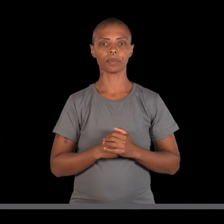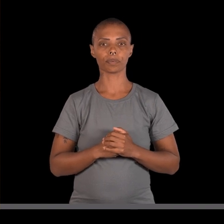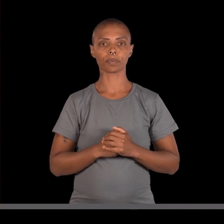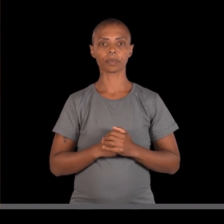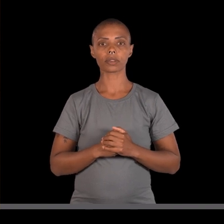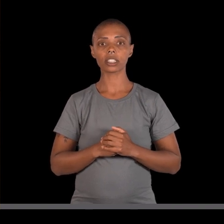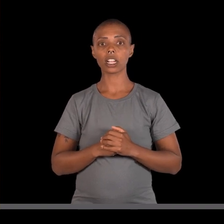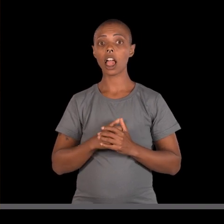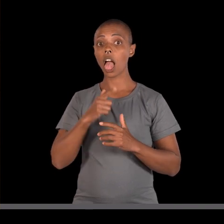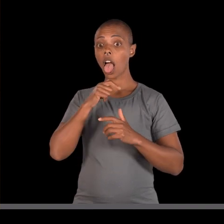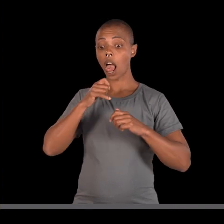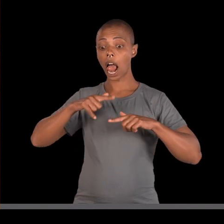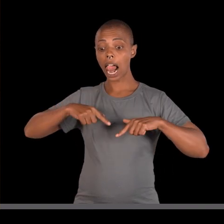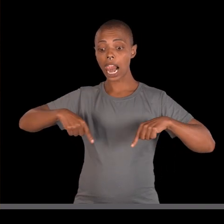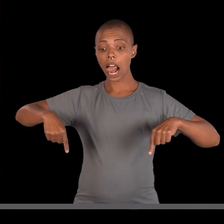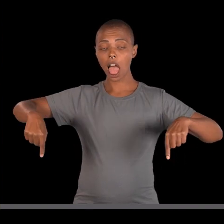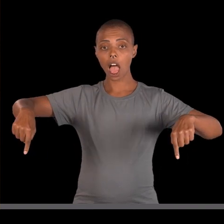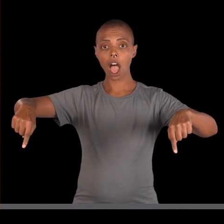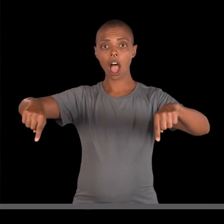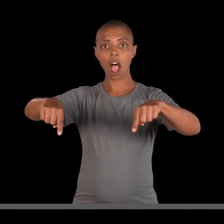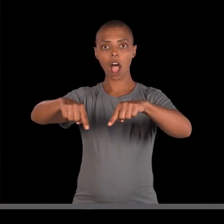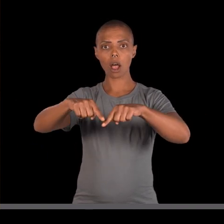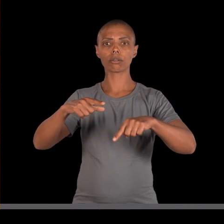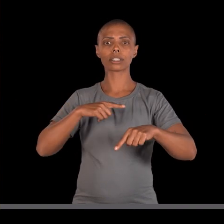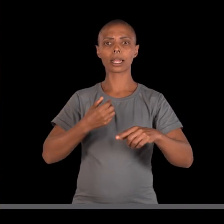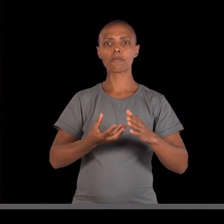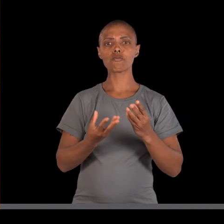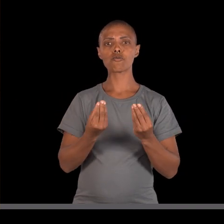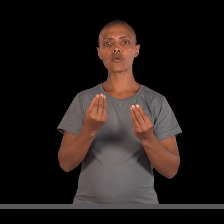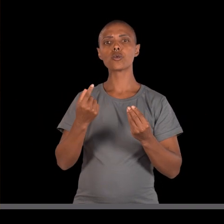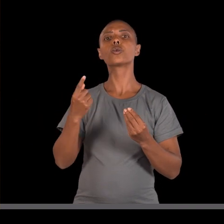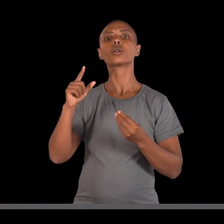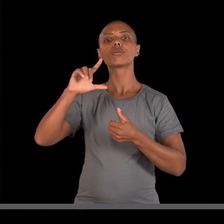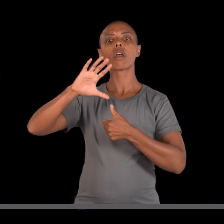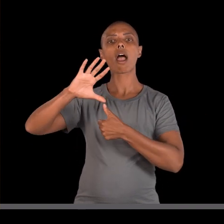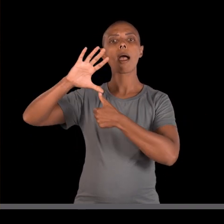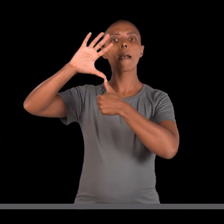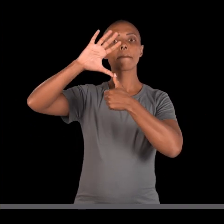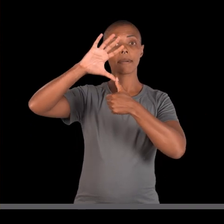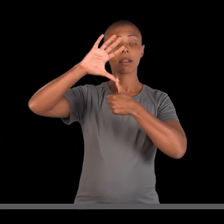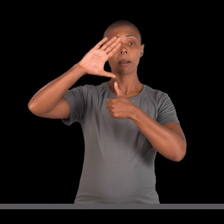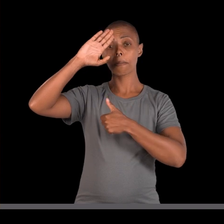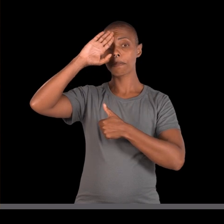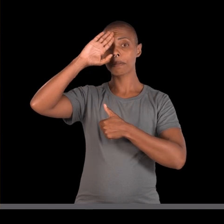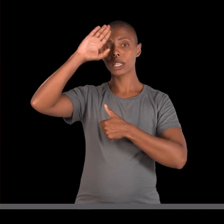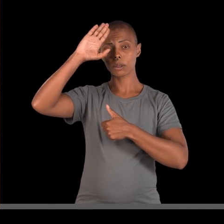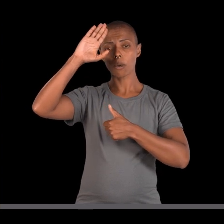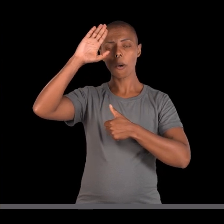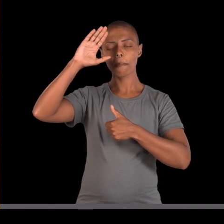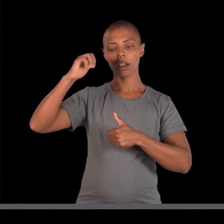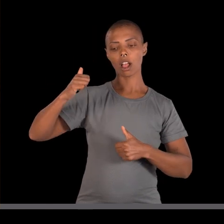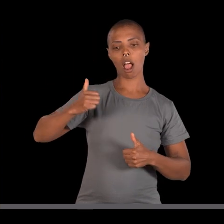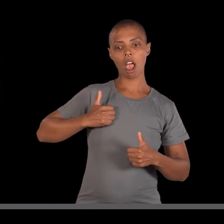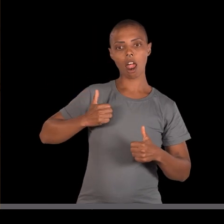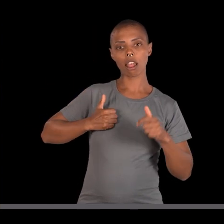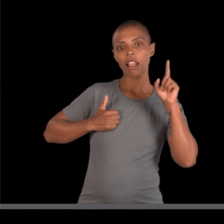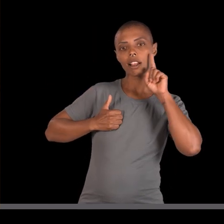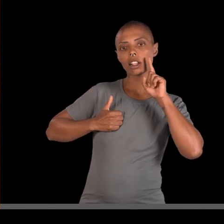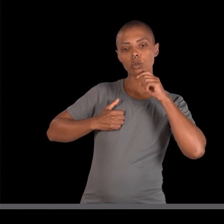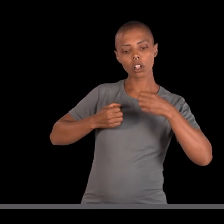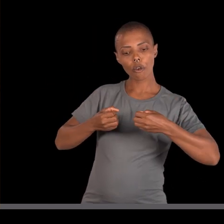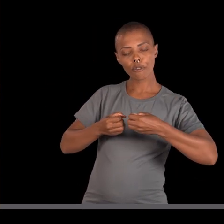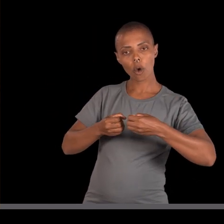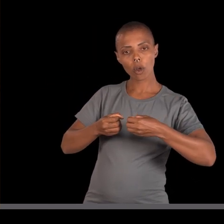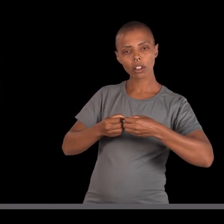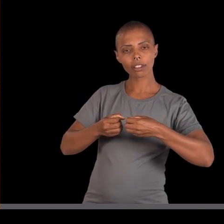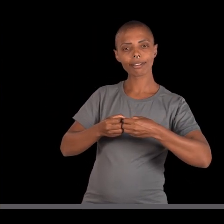Os lagos do continente americano, você vai ter muitos lagos na América do Norte, especialmente na fronteira nos Estados Unidos com o Canadá,